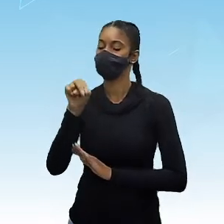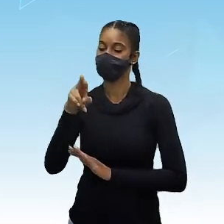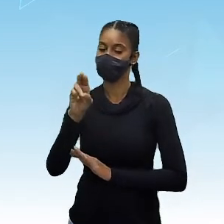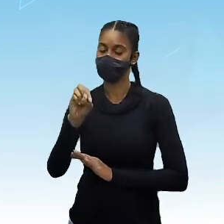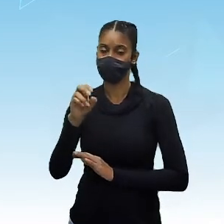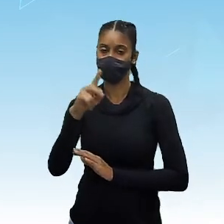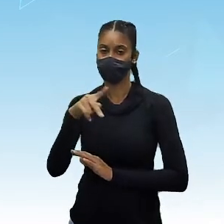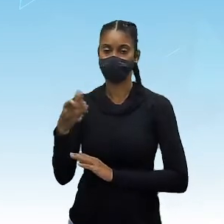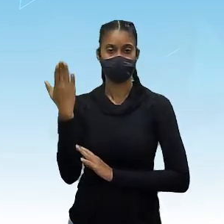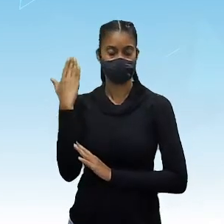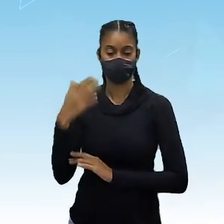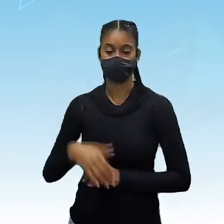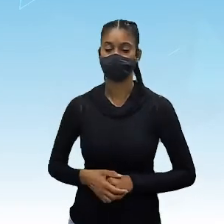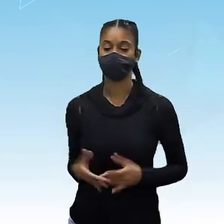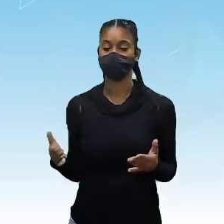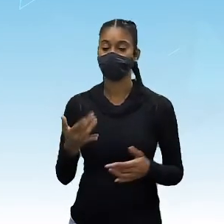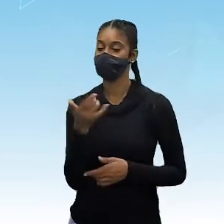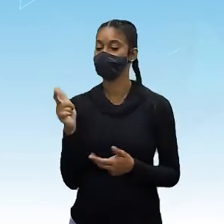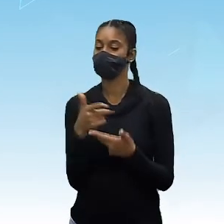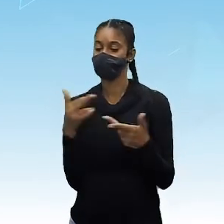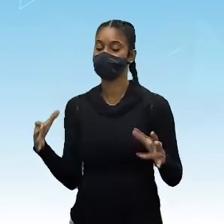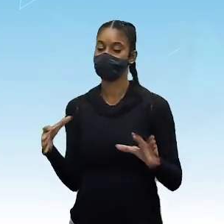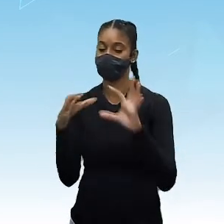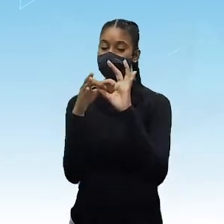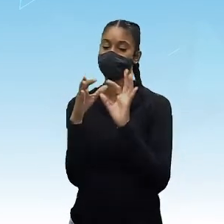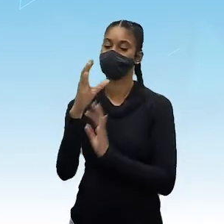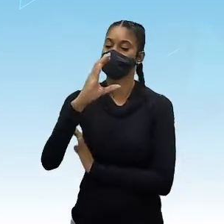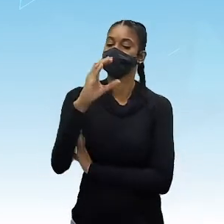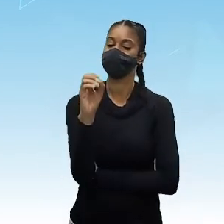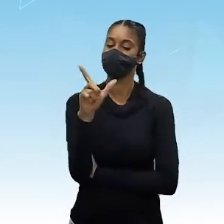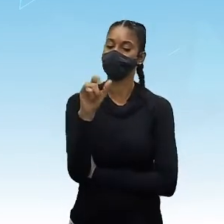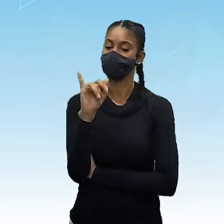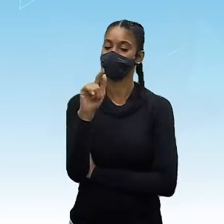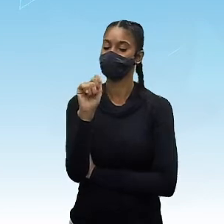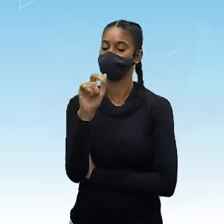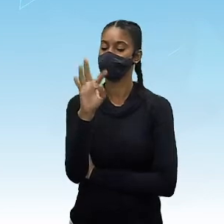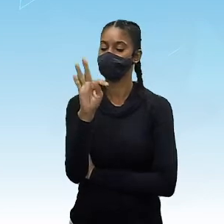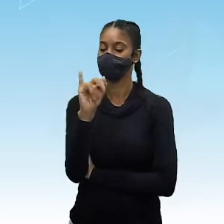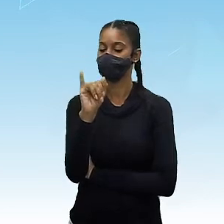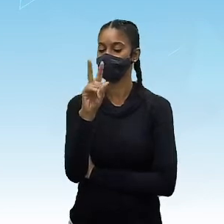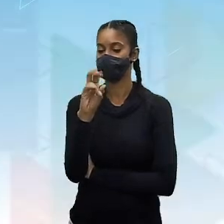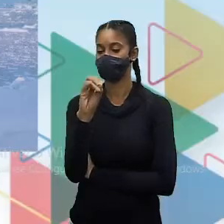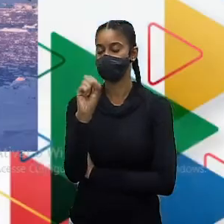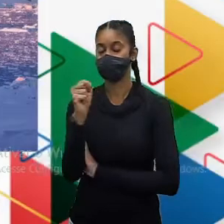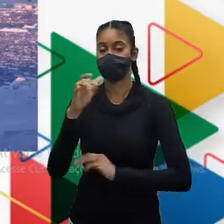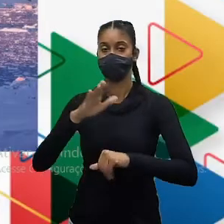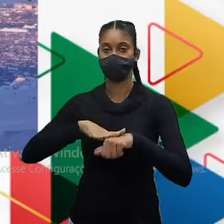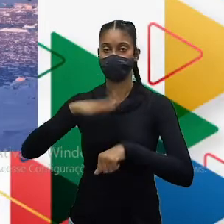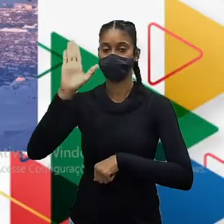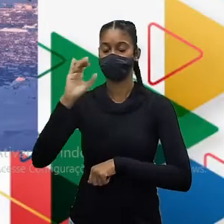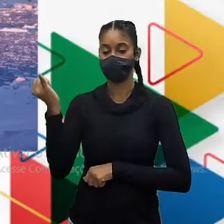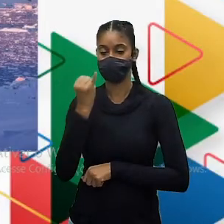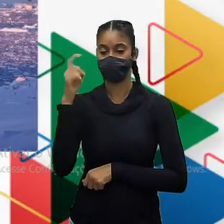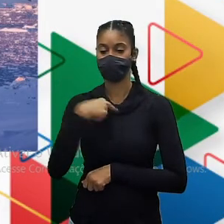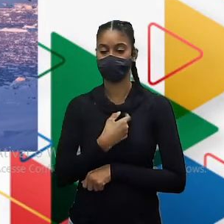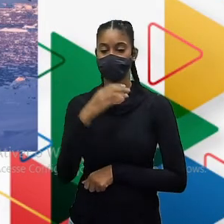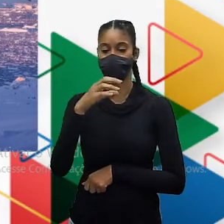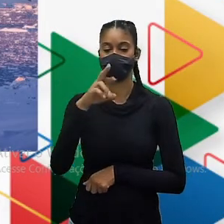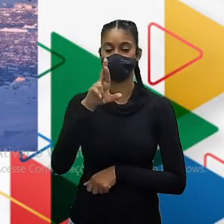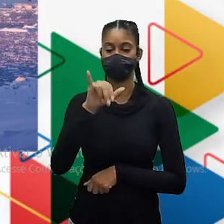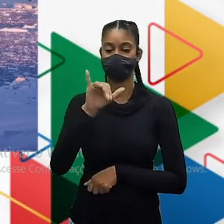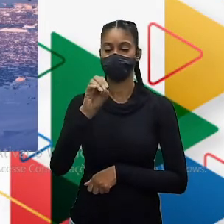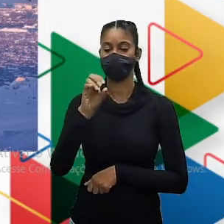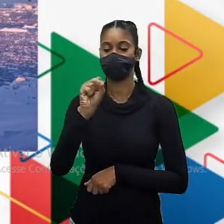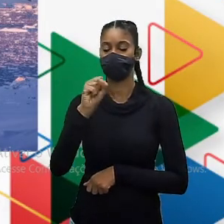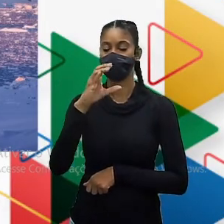outros dois efeitos coligativos, né? Pelo menos os mais importantes para a gente. Crioscopia e logo depois